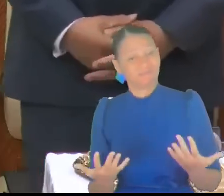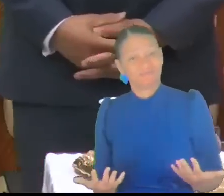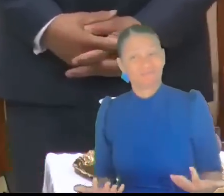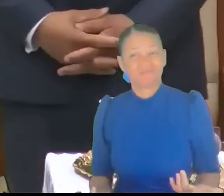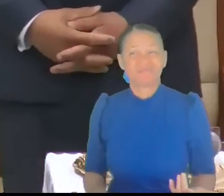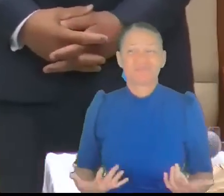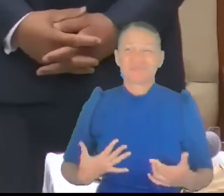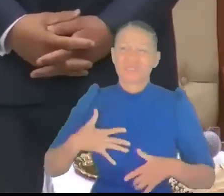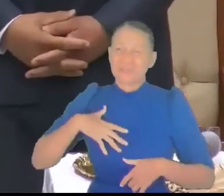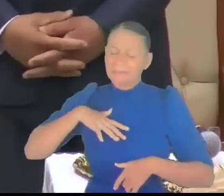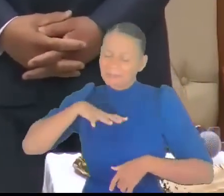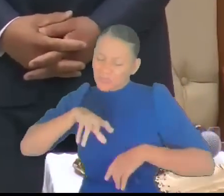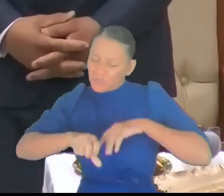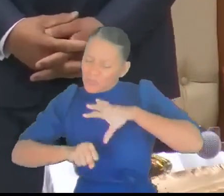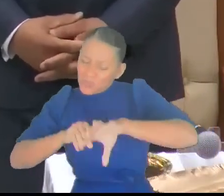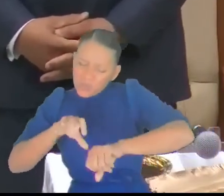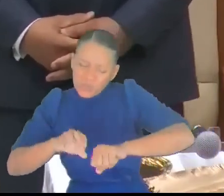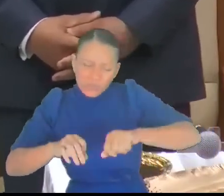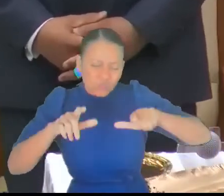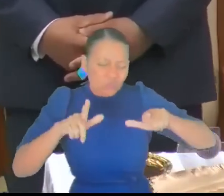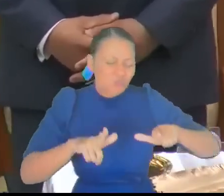busco abrigo seguro,